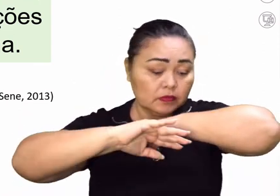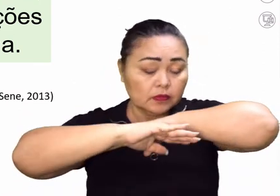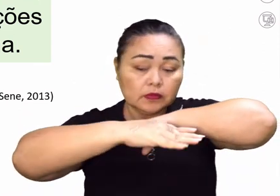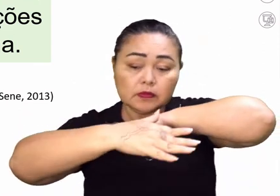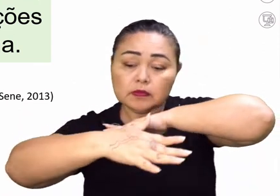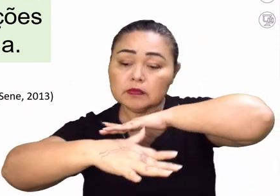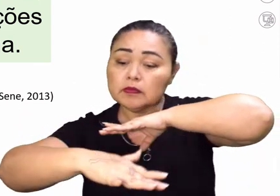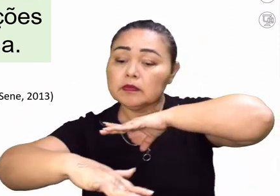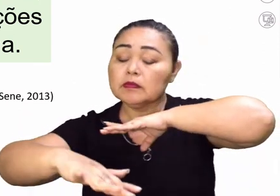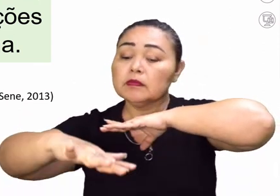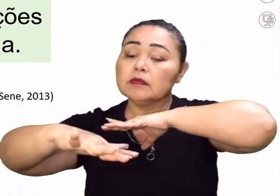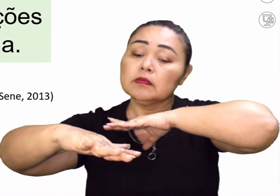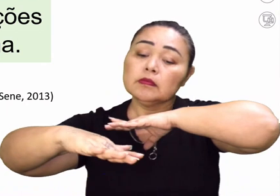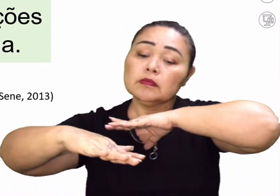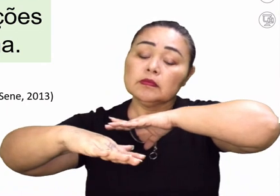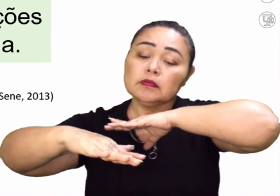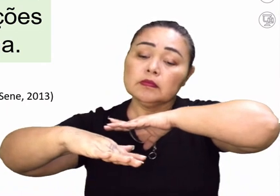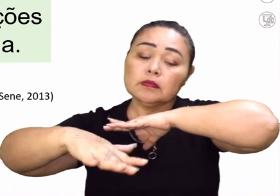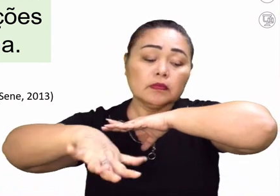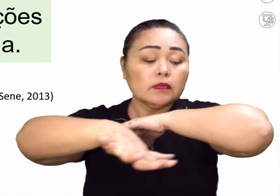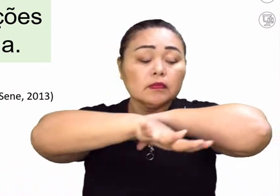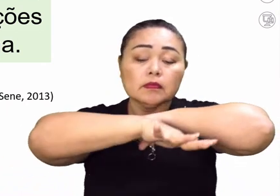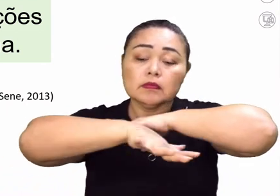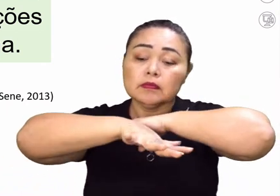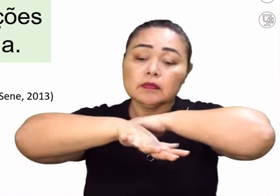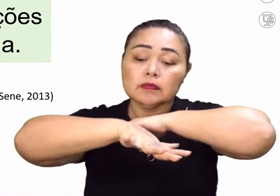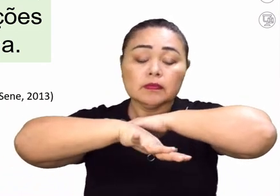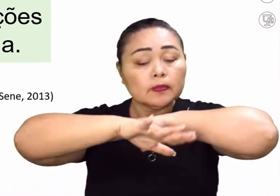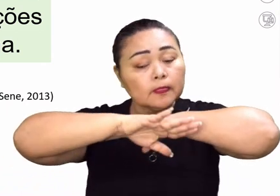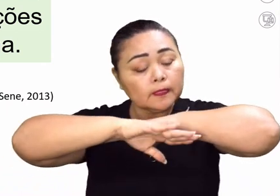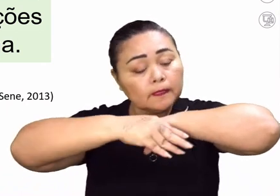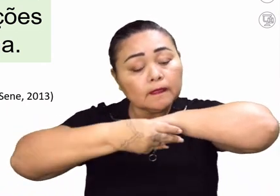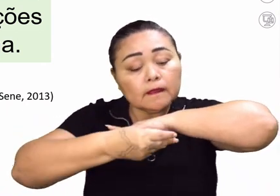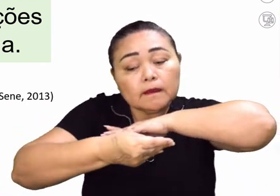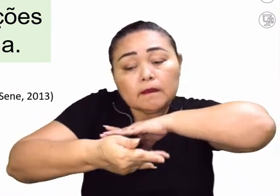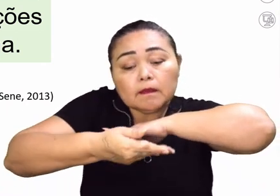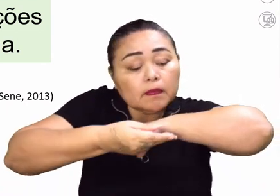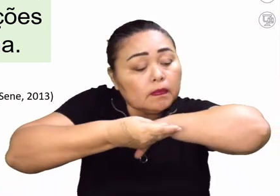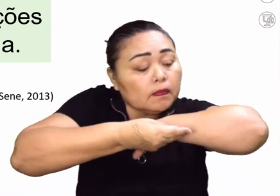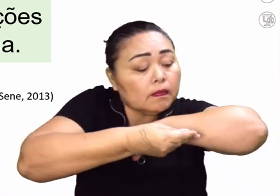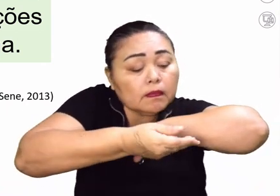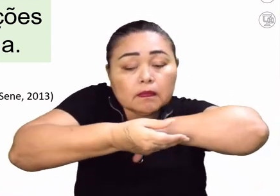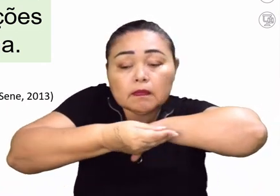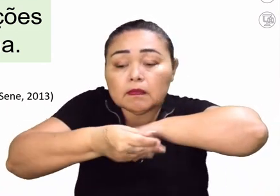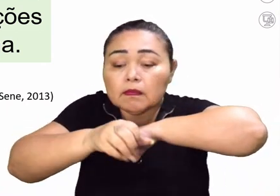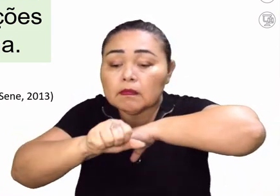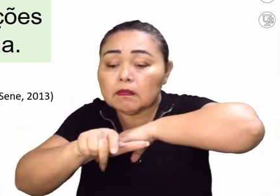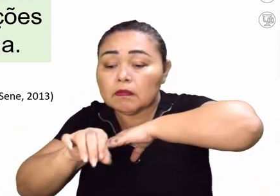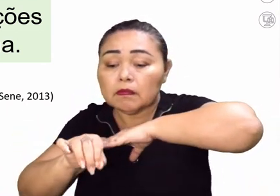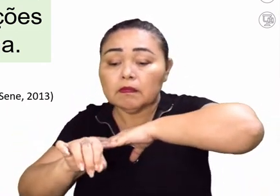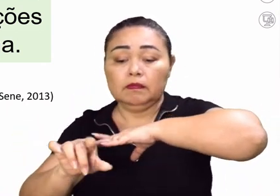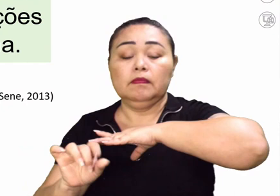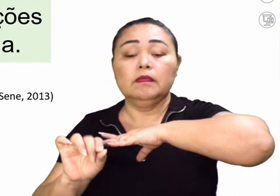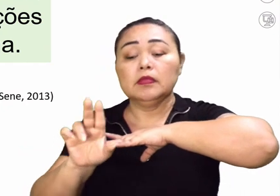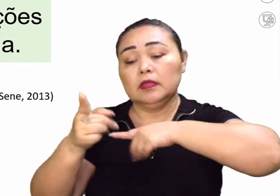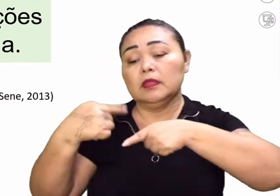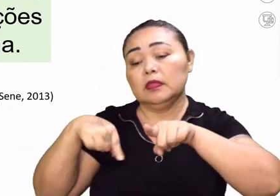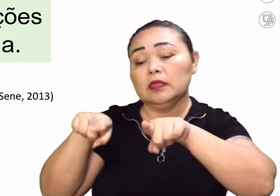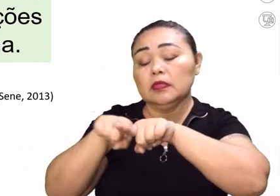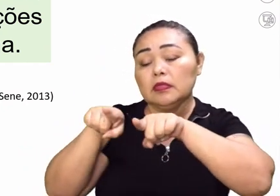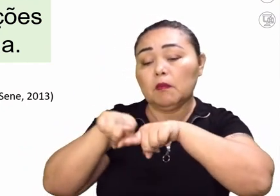é isso então a tendência é perder esse solo então a gente precisa conservar e até o uso né